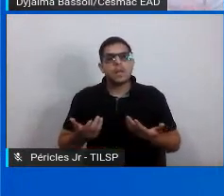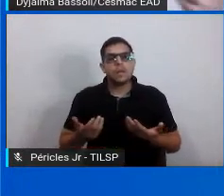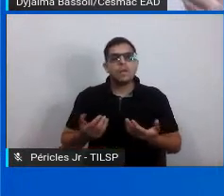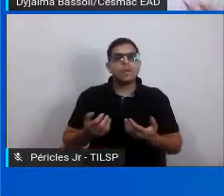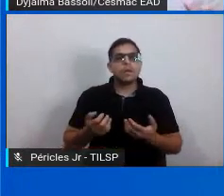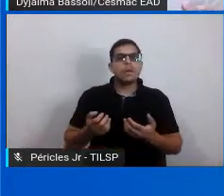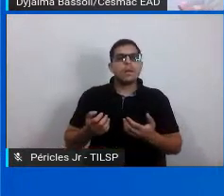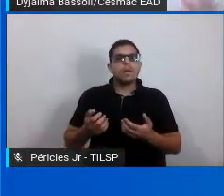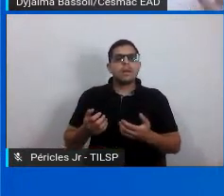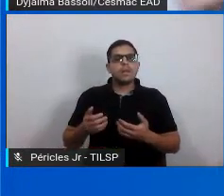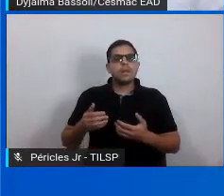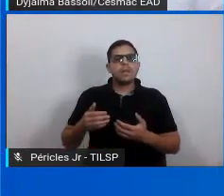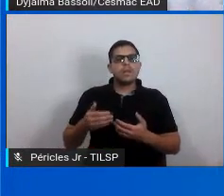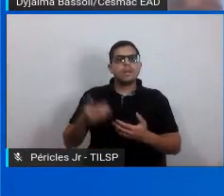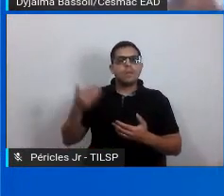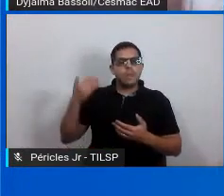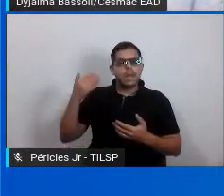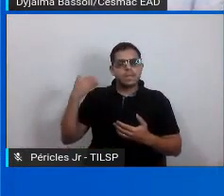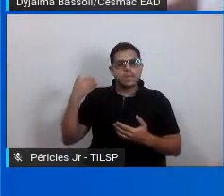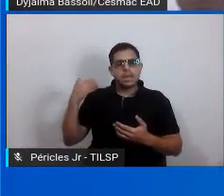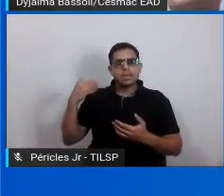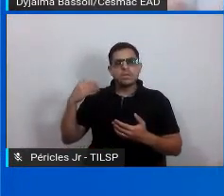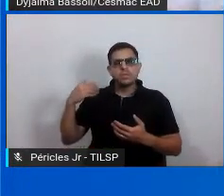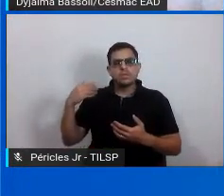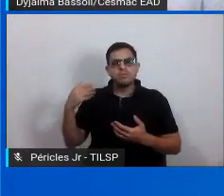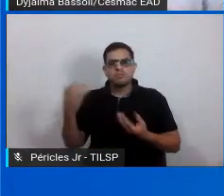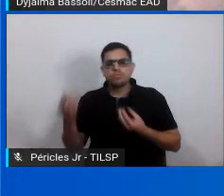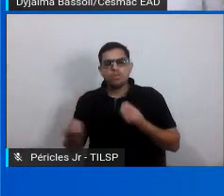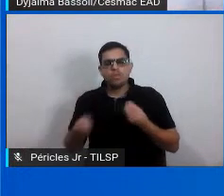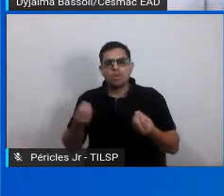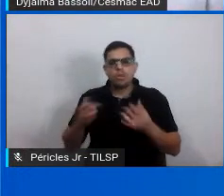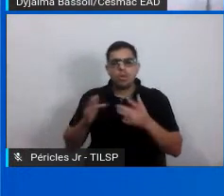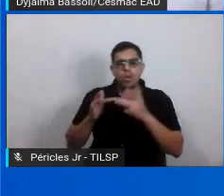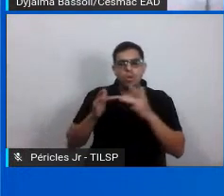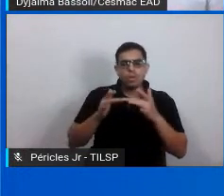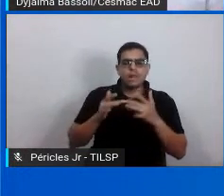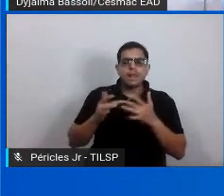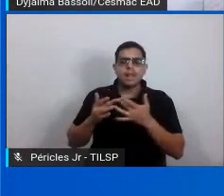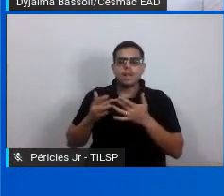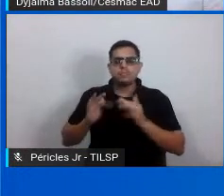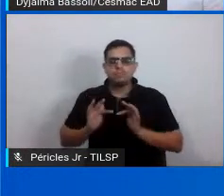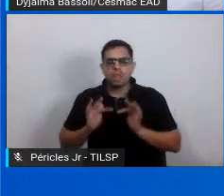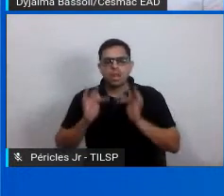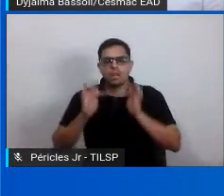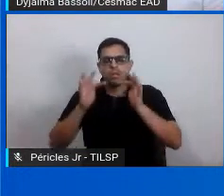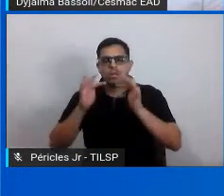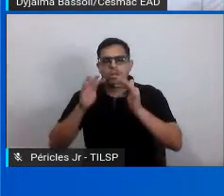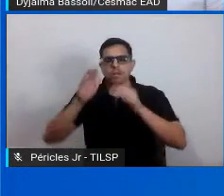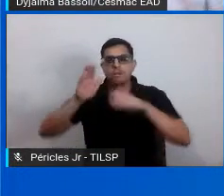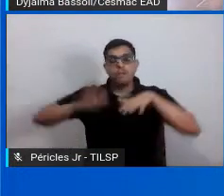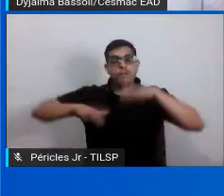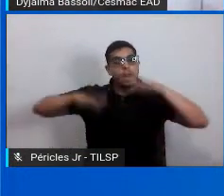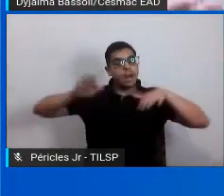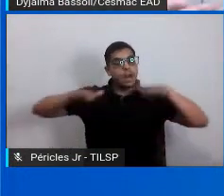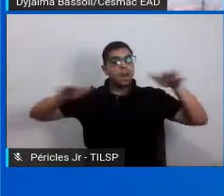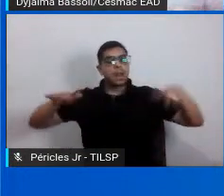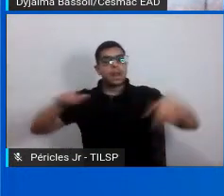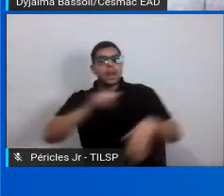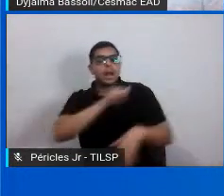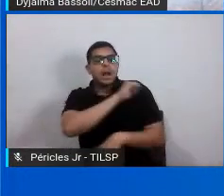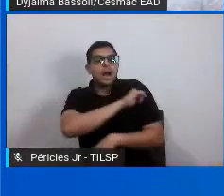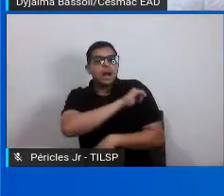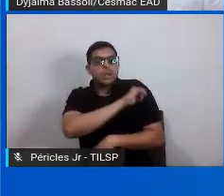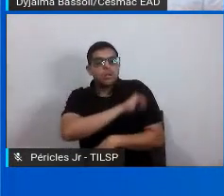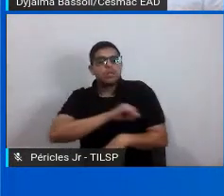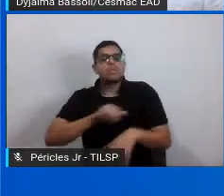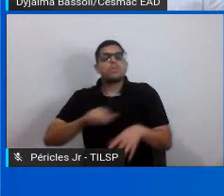intimidade com a tecnologia Varia muito entre alunos e também Varia muito entre regiões eu atuei até